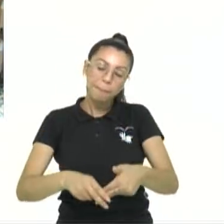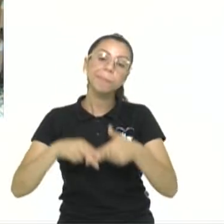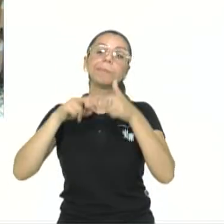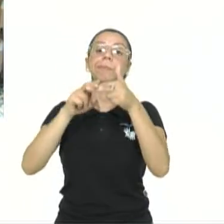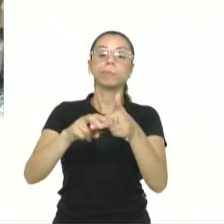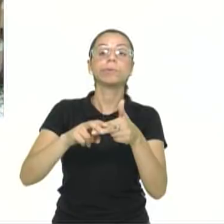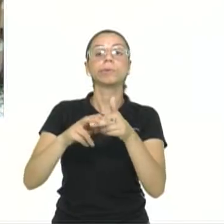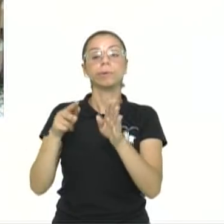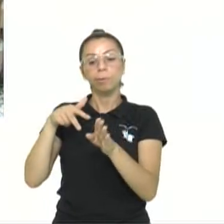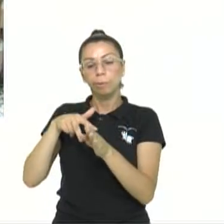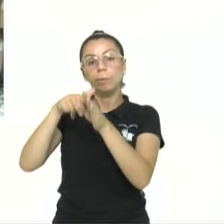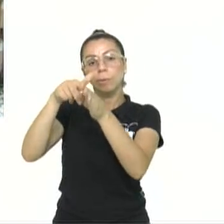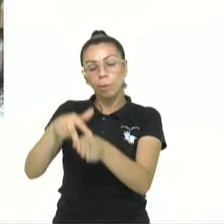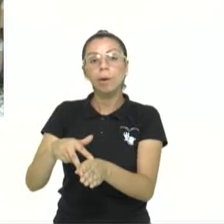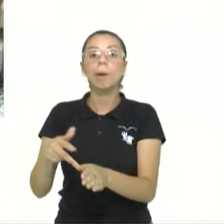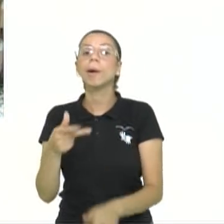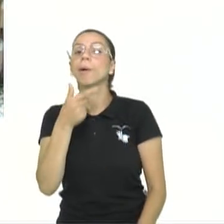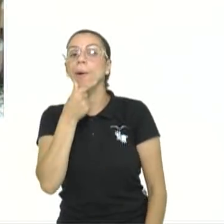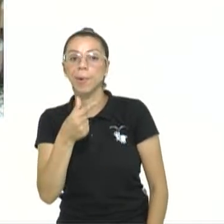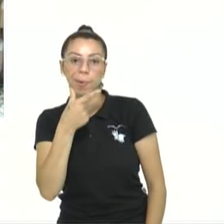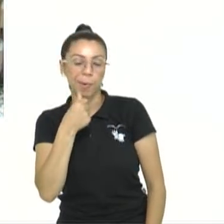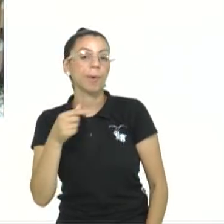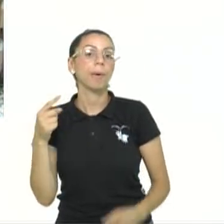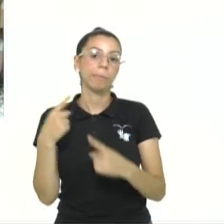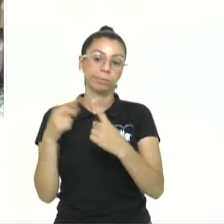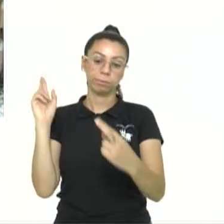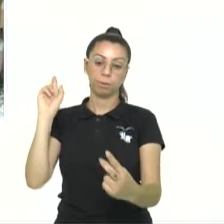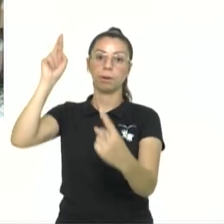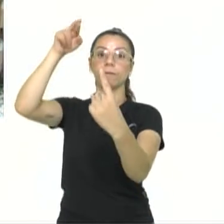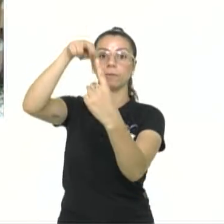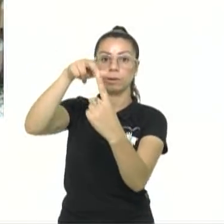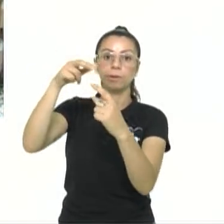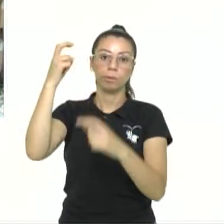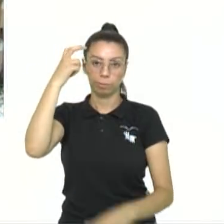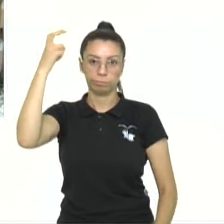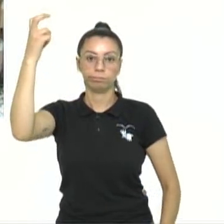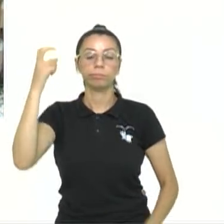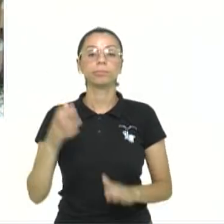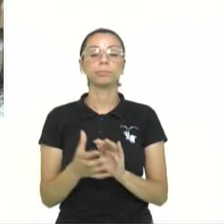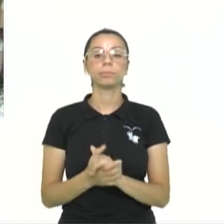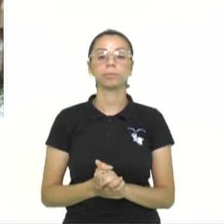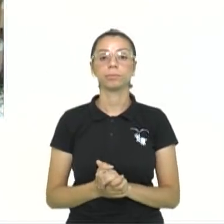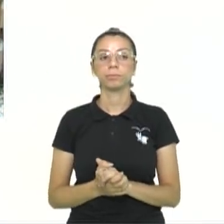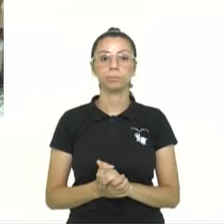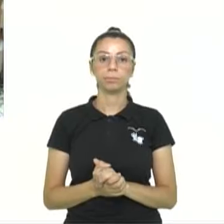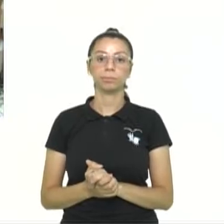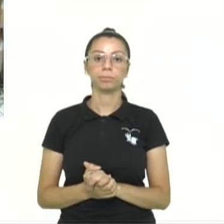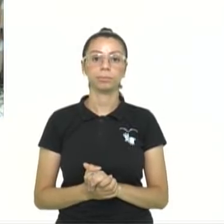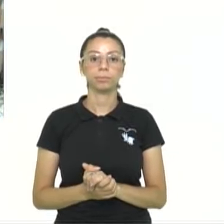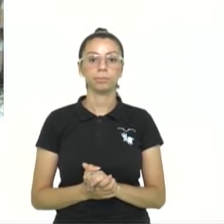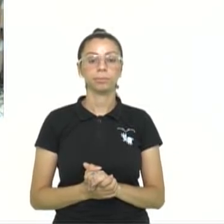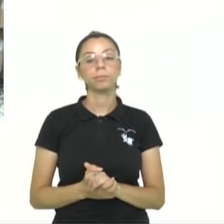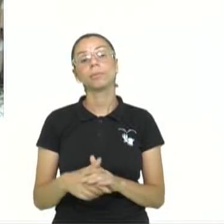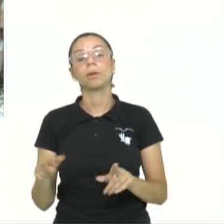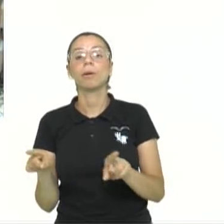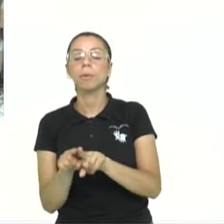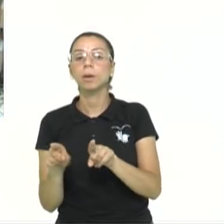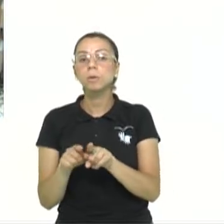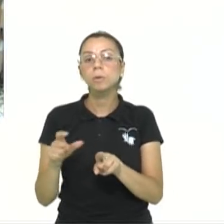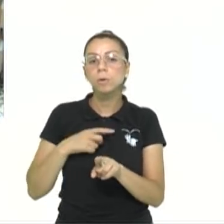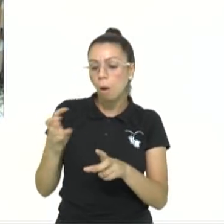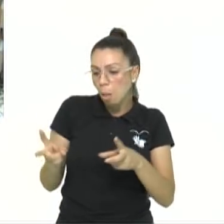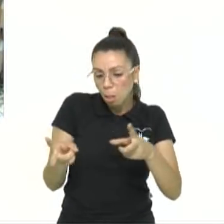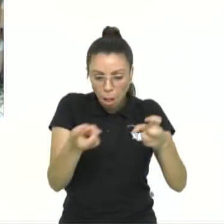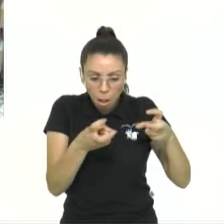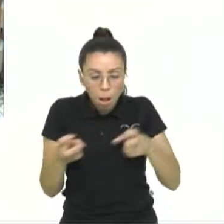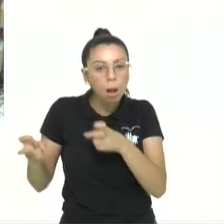praticadas ainda hoje por homens, por essa referência cultural, certo? Então, mais do que abrir os caminhos,